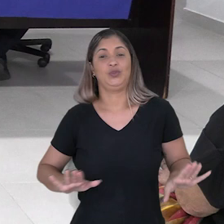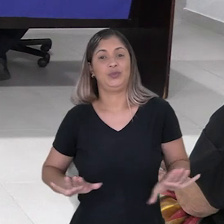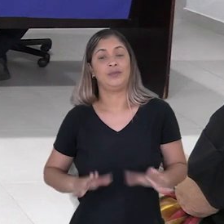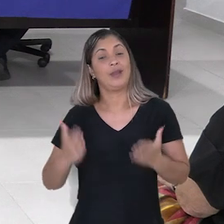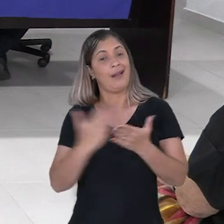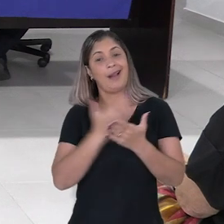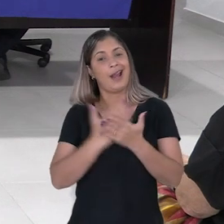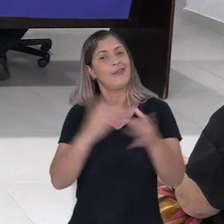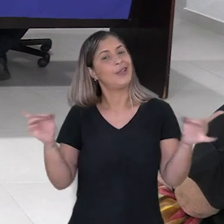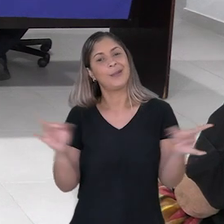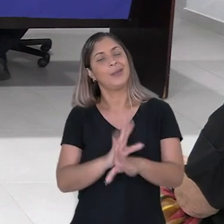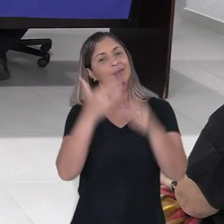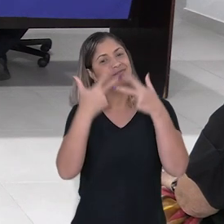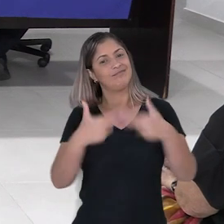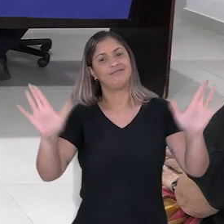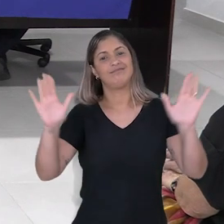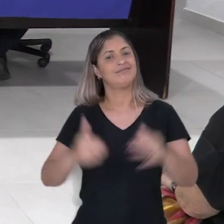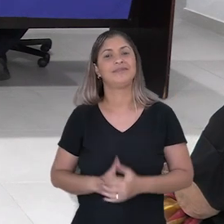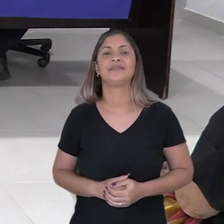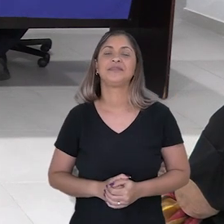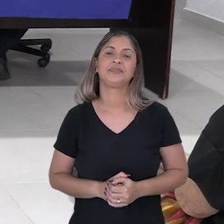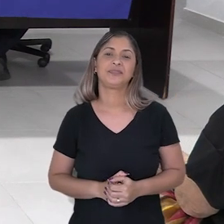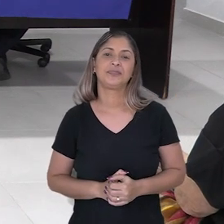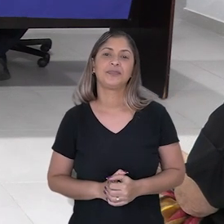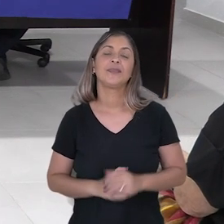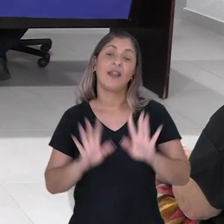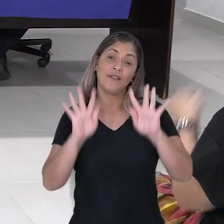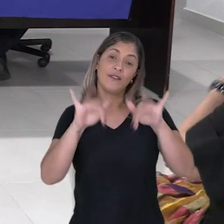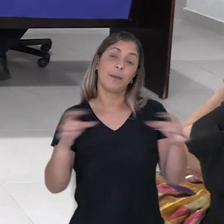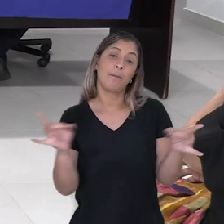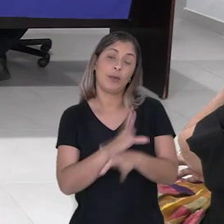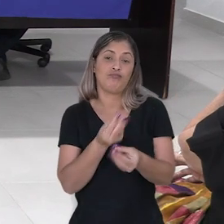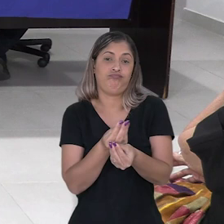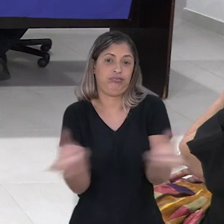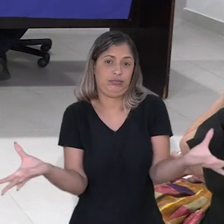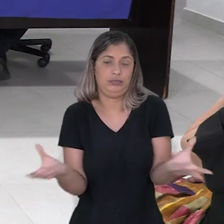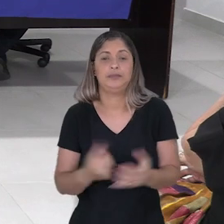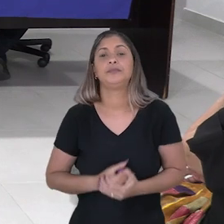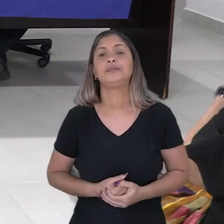aí o livro está pronto para ser finalizado e distribuído.